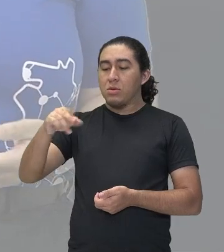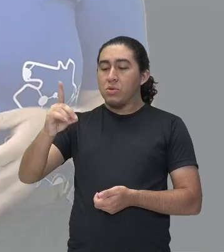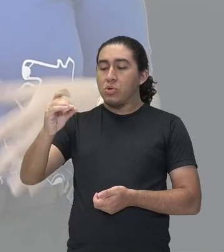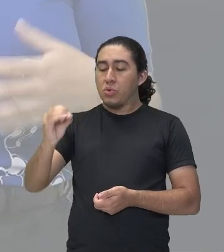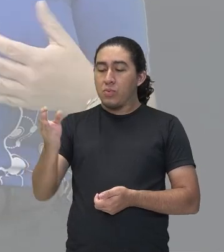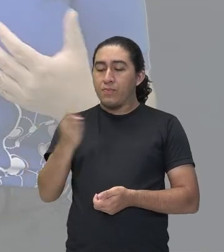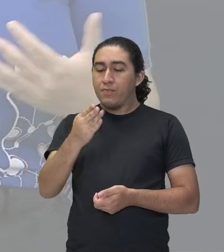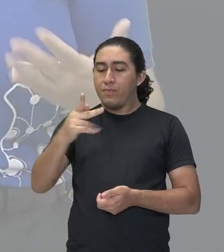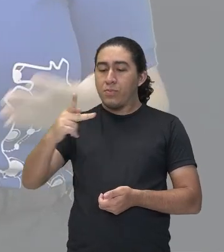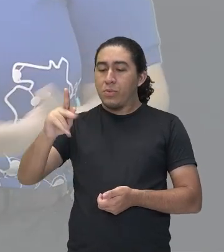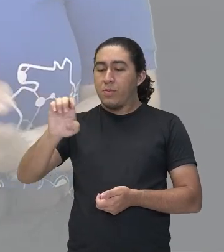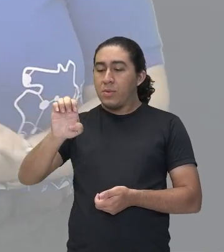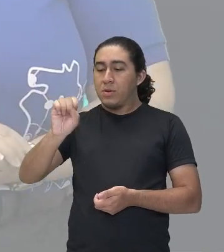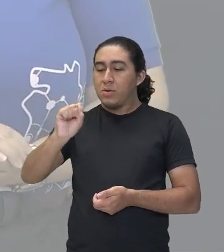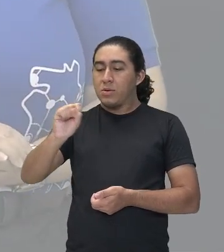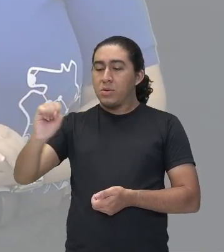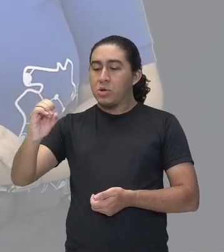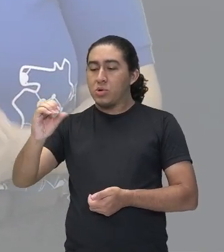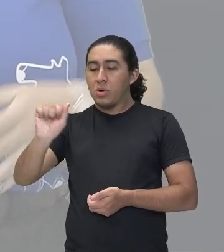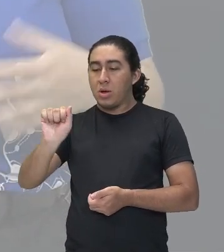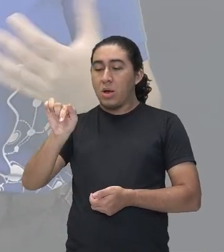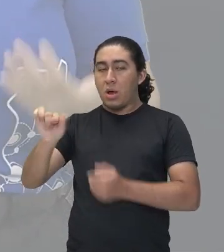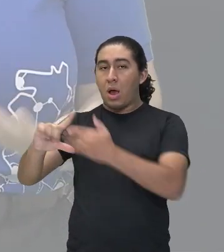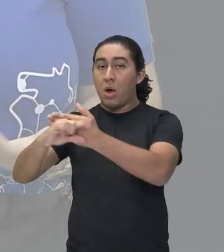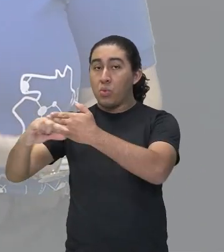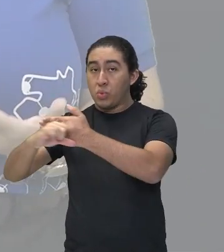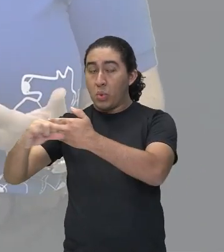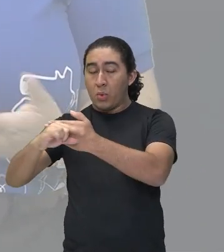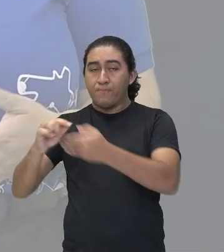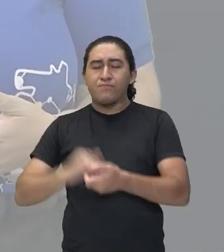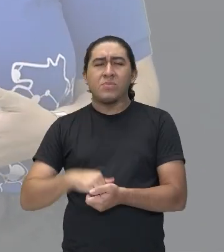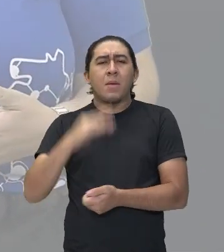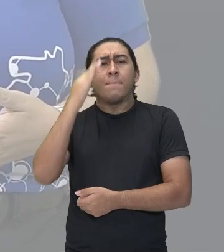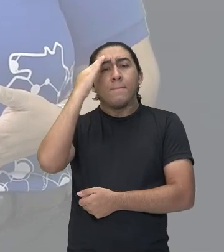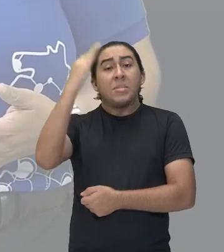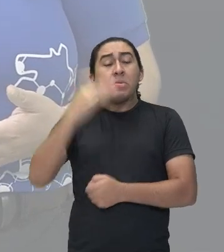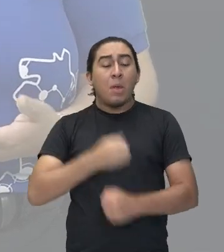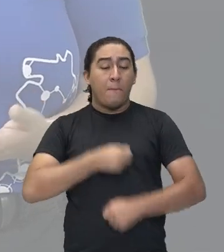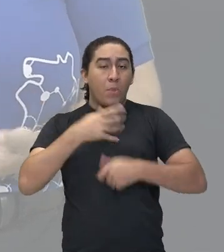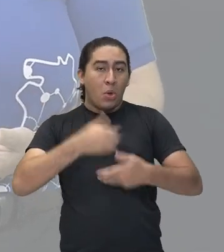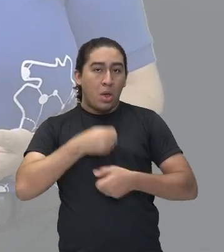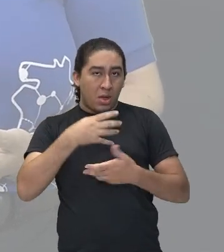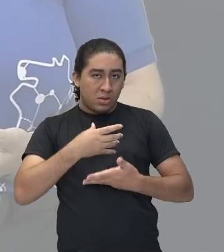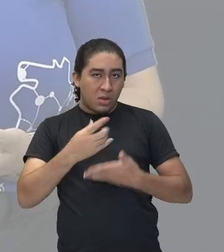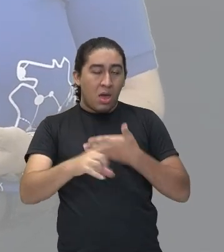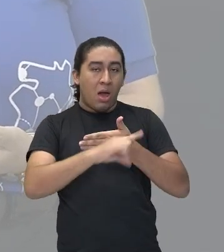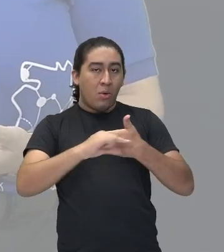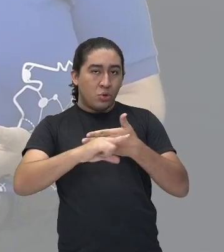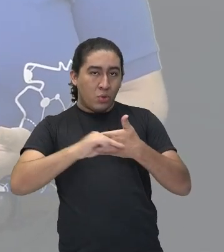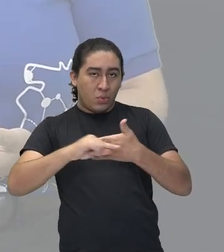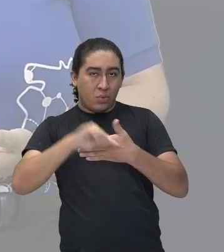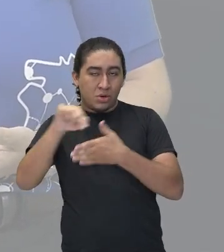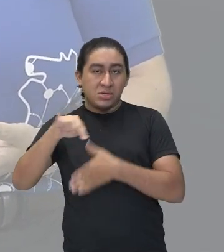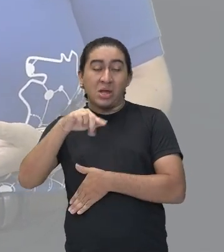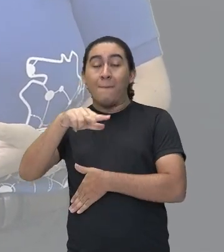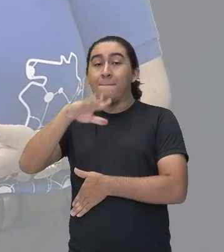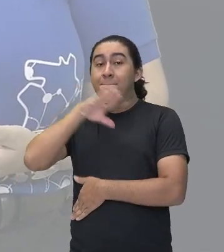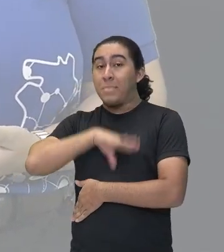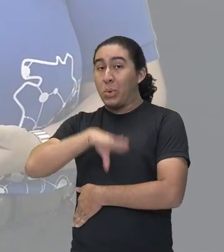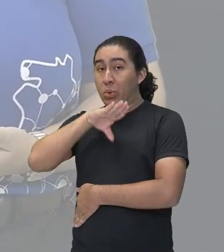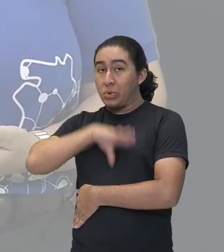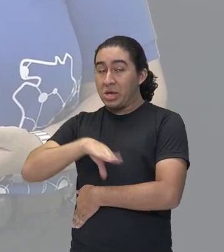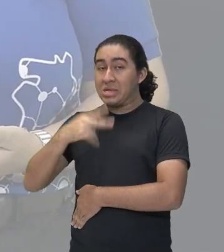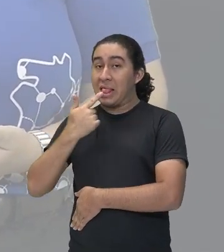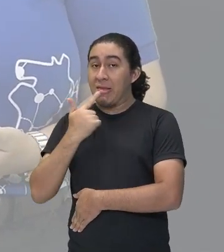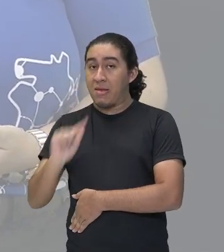é considerado um dos maiores escritores, um dos maiores poetas de língua portuguesa, certo? Então ele